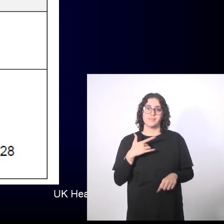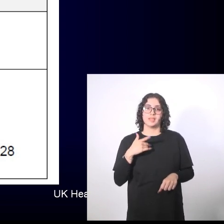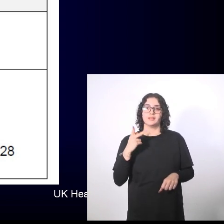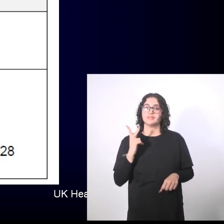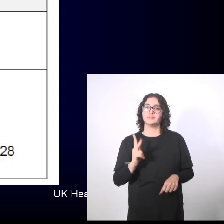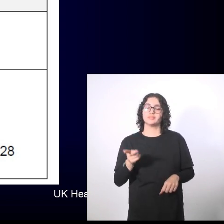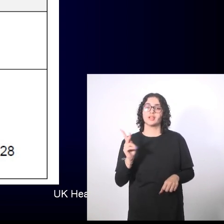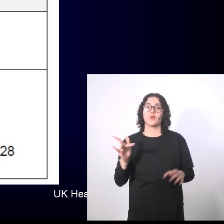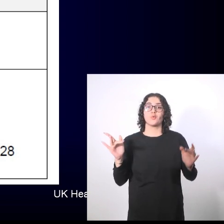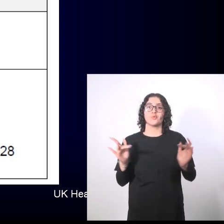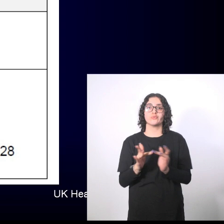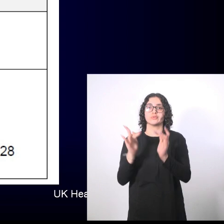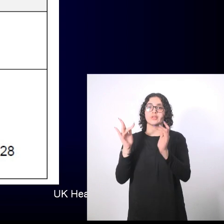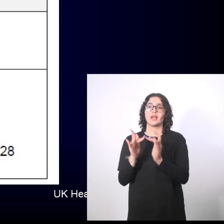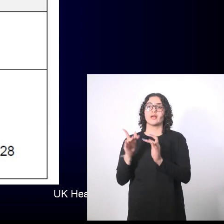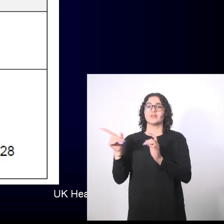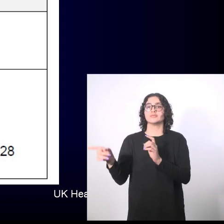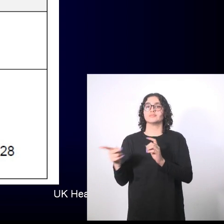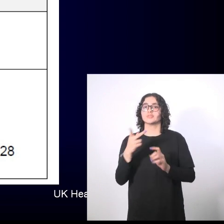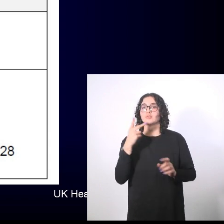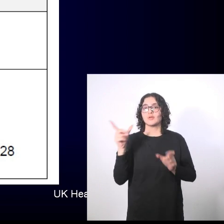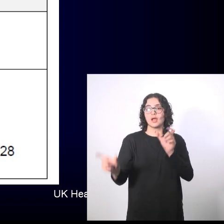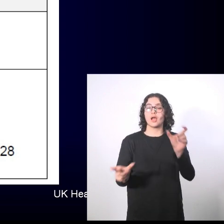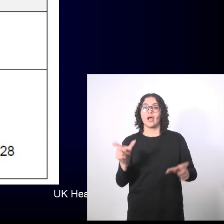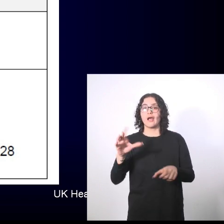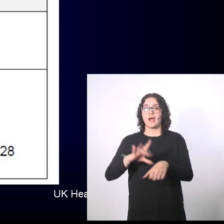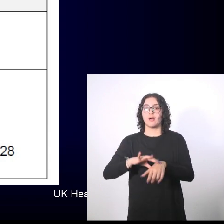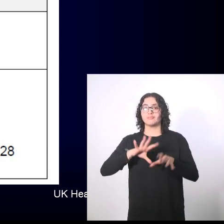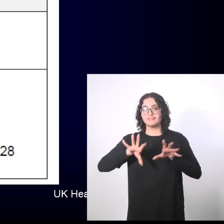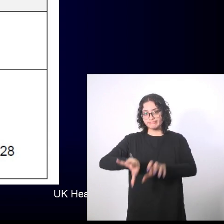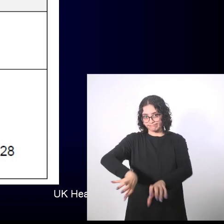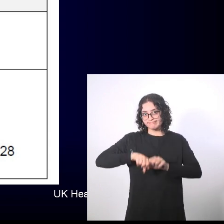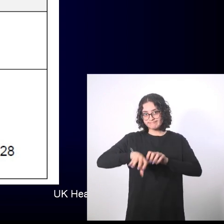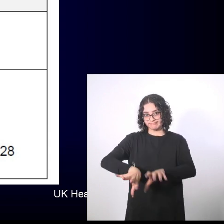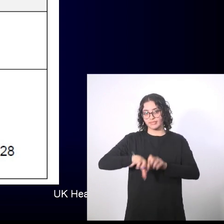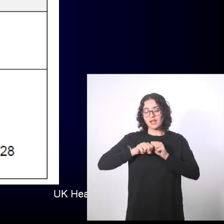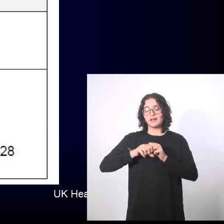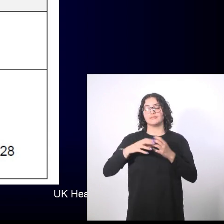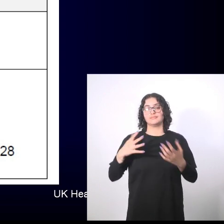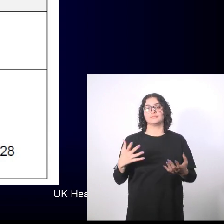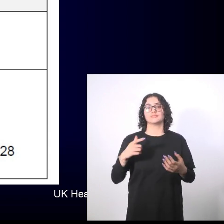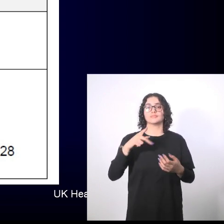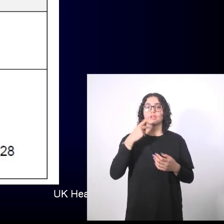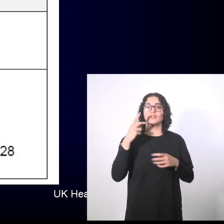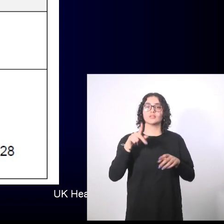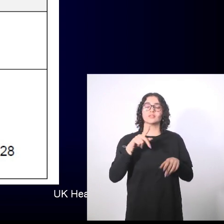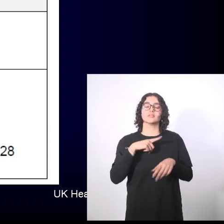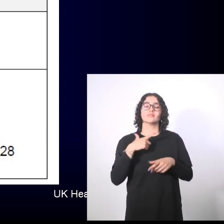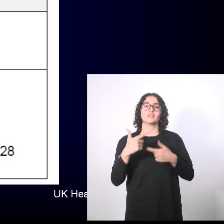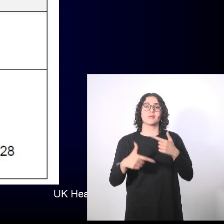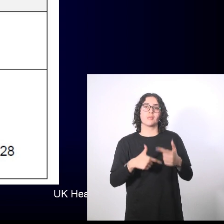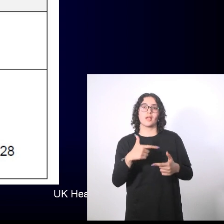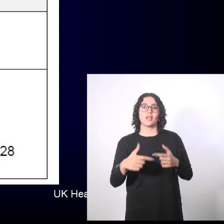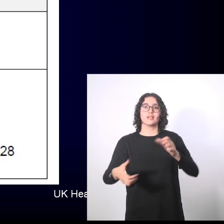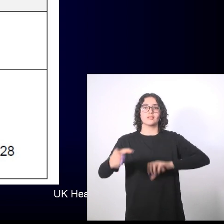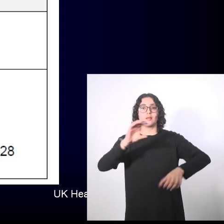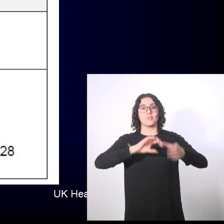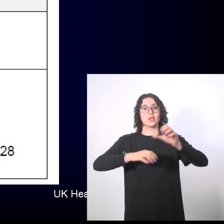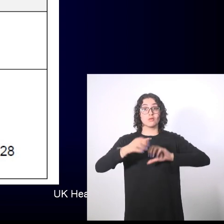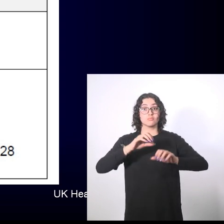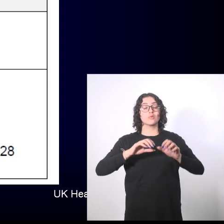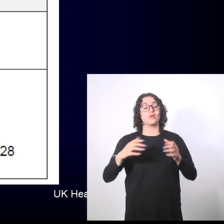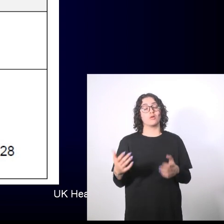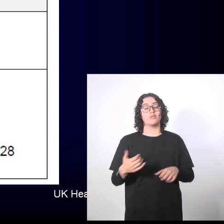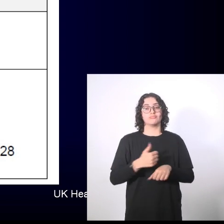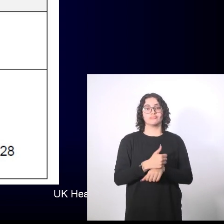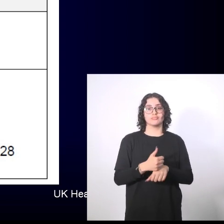de contato com esses pacientes, incluindo aí, evidentemente, aqueles que trabalham na bancada, no laboratório, né? E